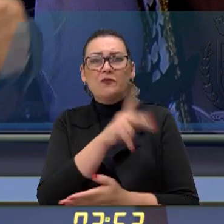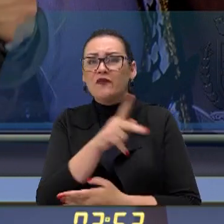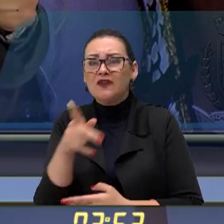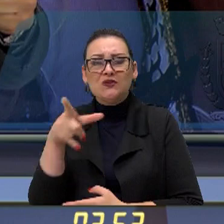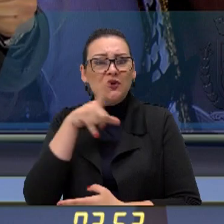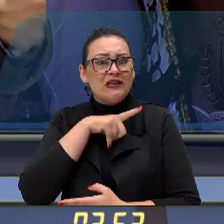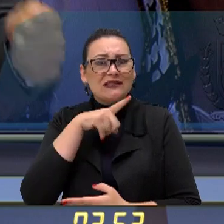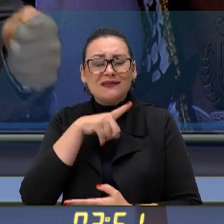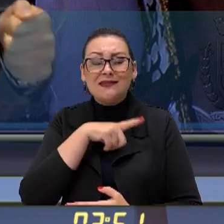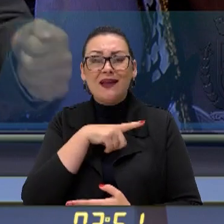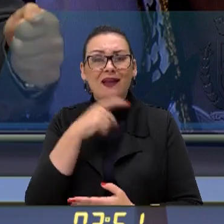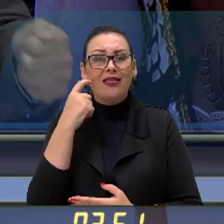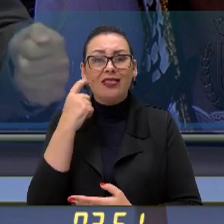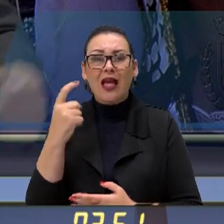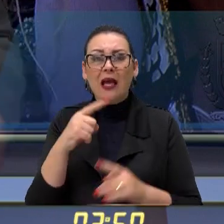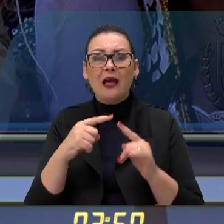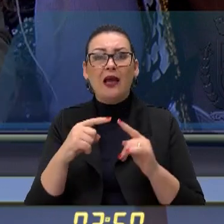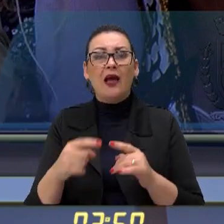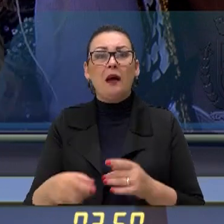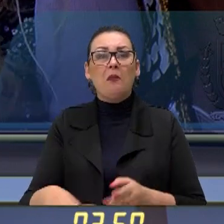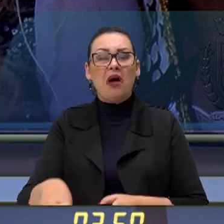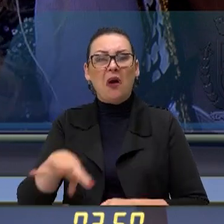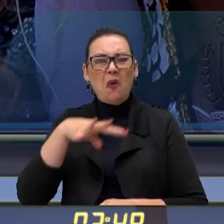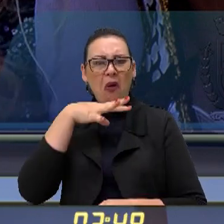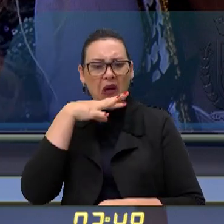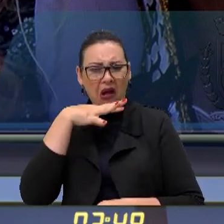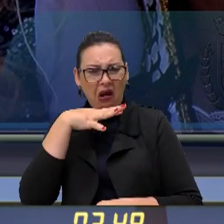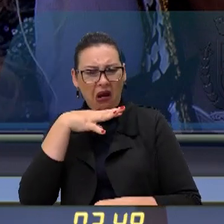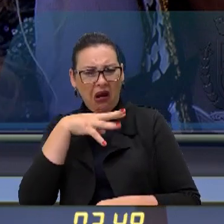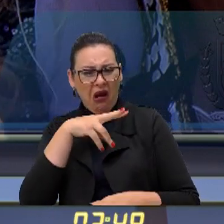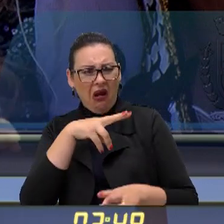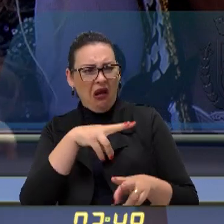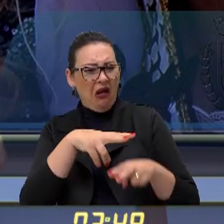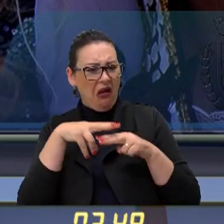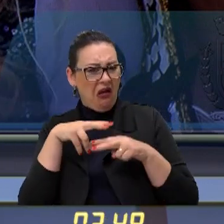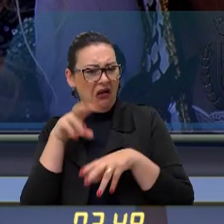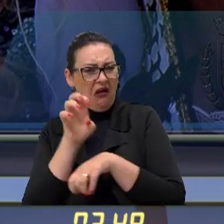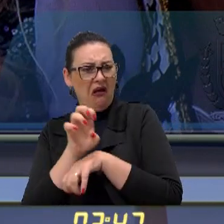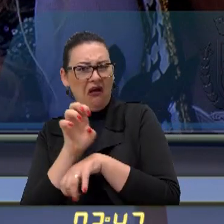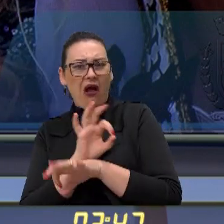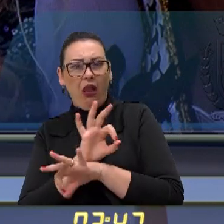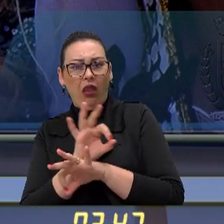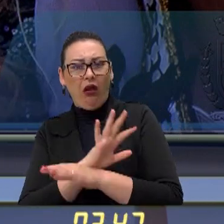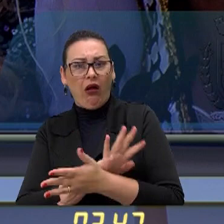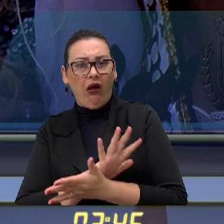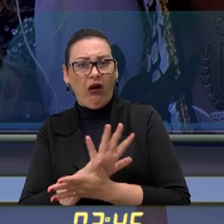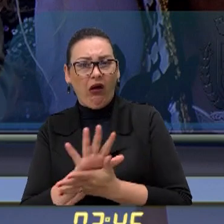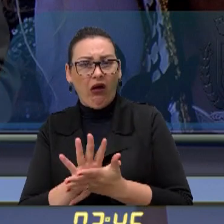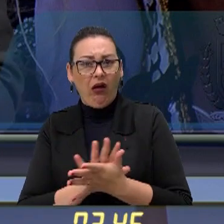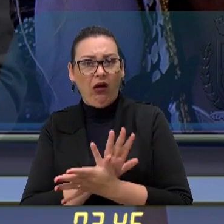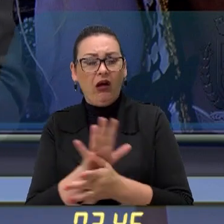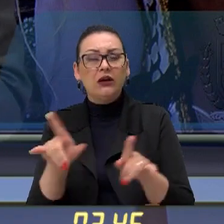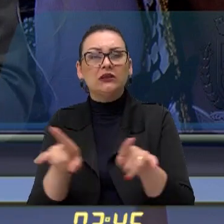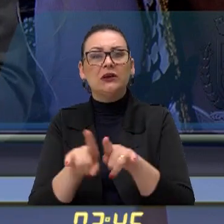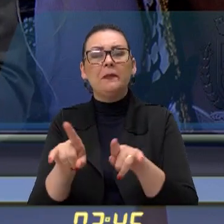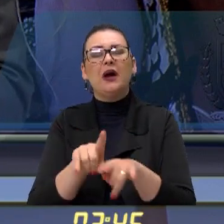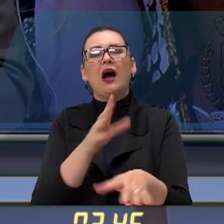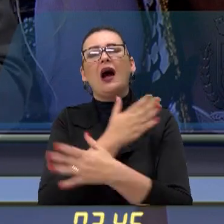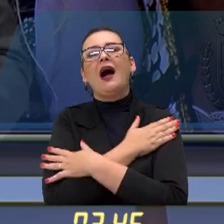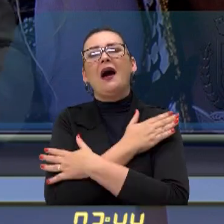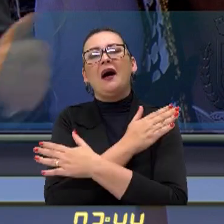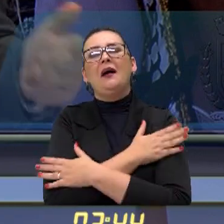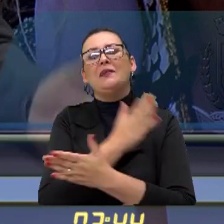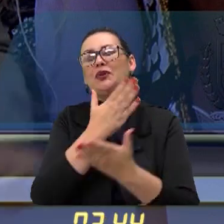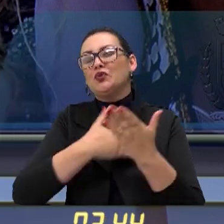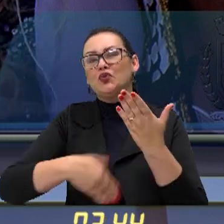mas de reconhecimento por parte do estado é nenhum. Também deixar meu abraço a todos os colegas